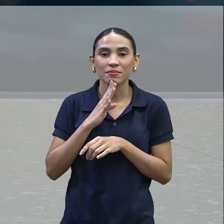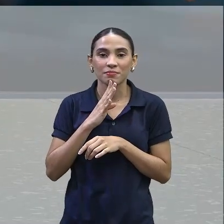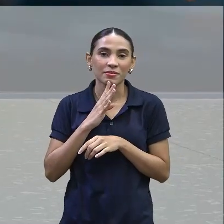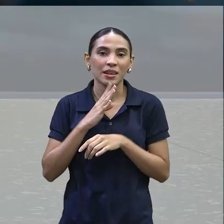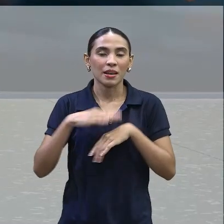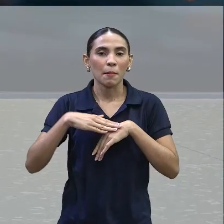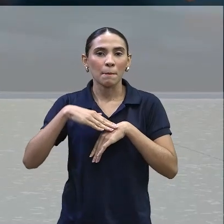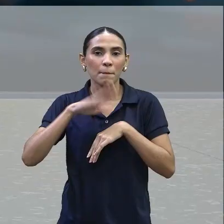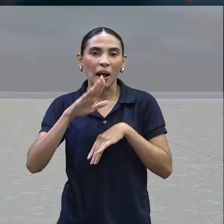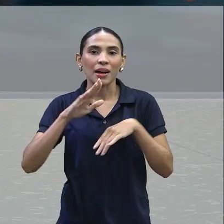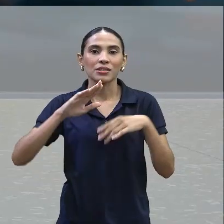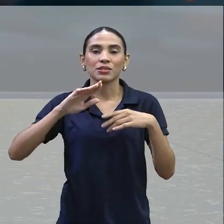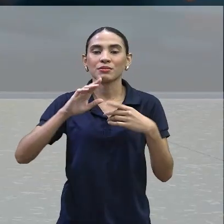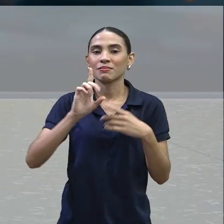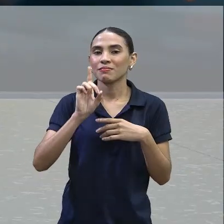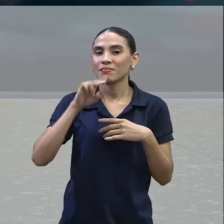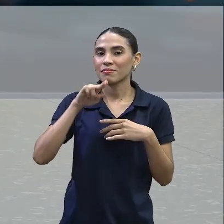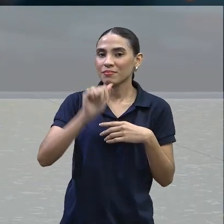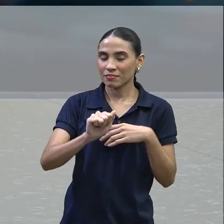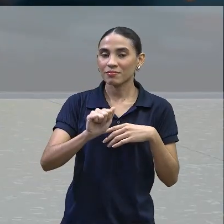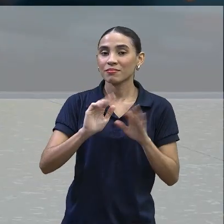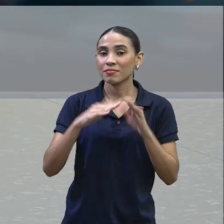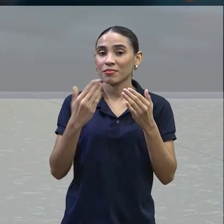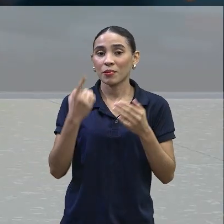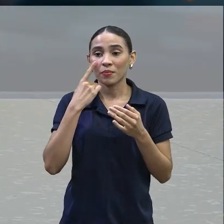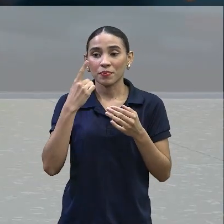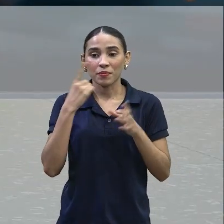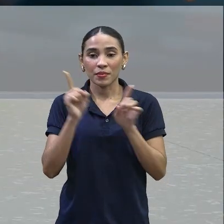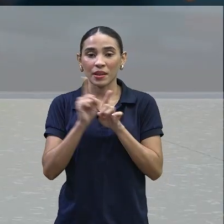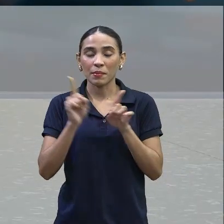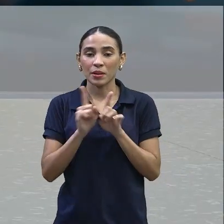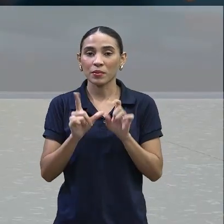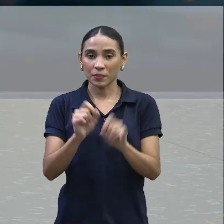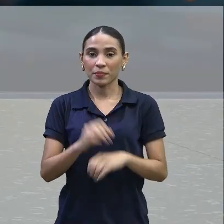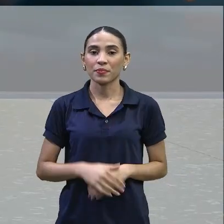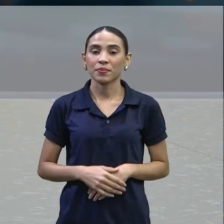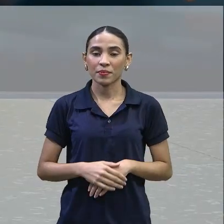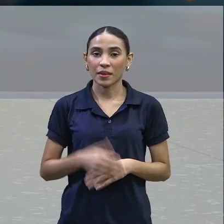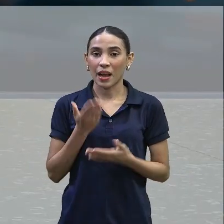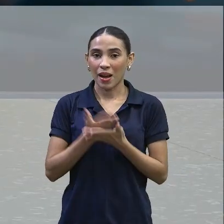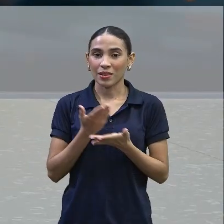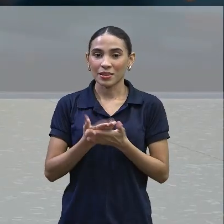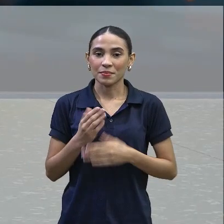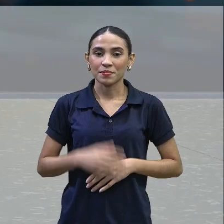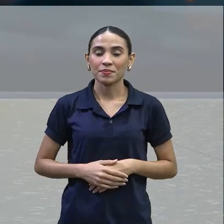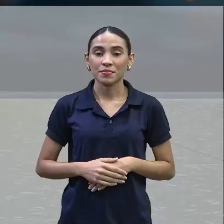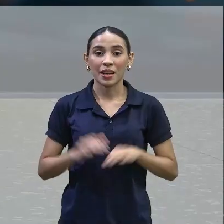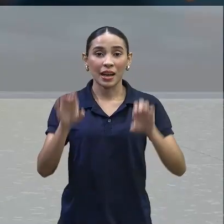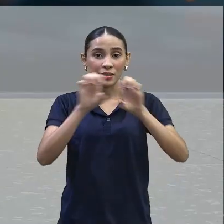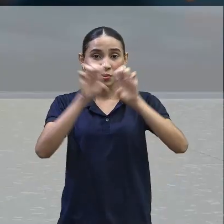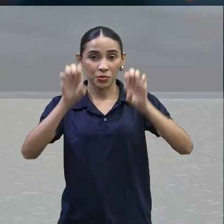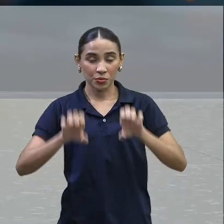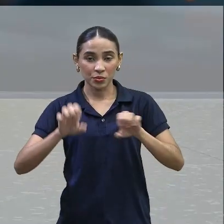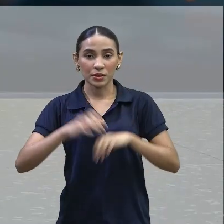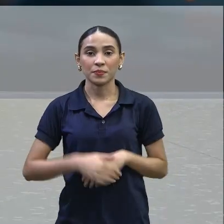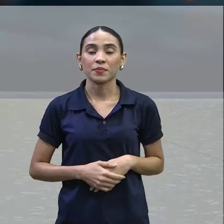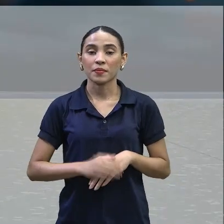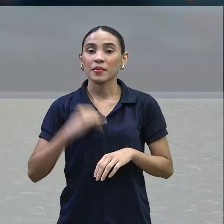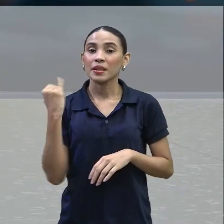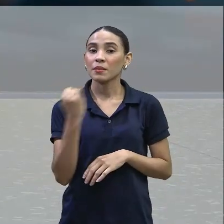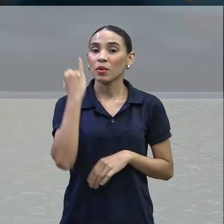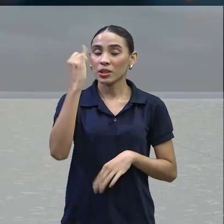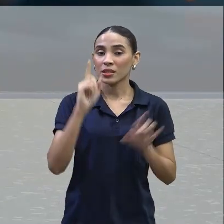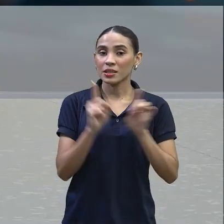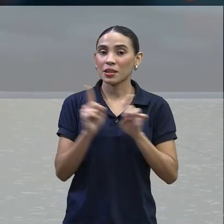tão falado DNA, que, né, nós vimos falando aqui, estamos falando na nossa aula, sua estrutura e